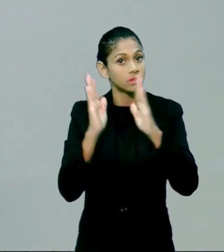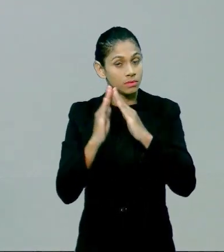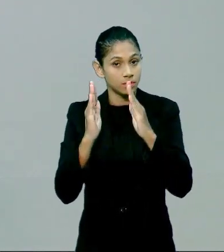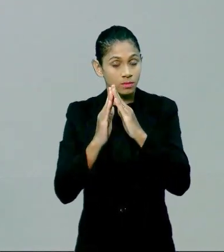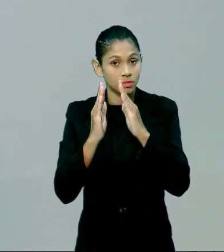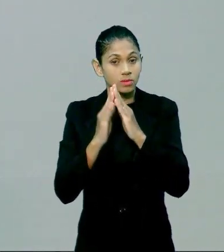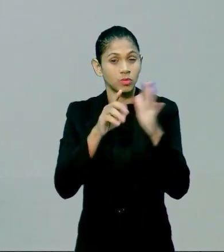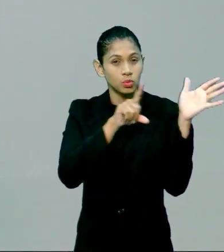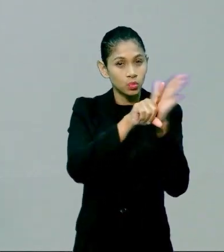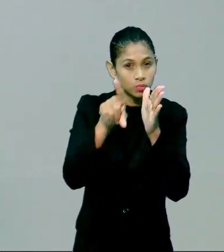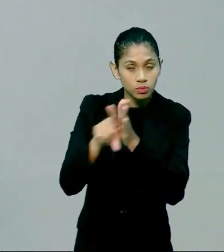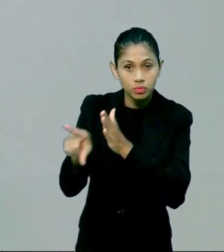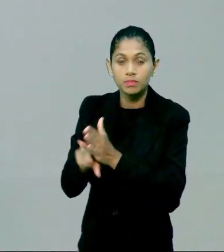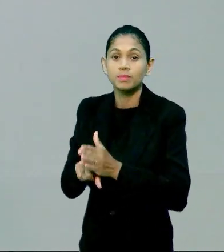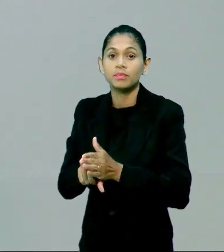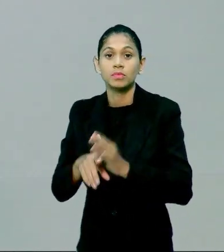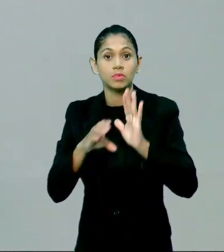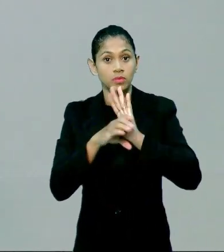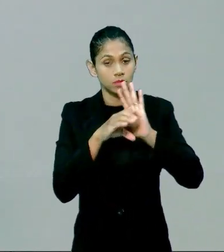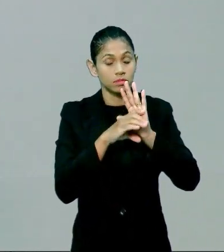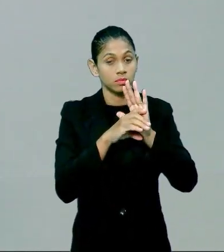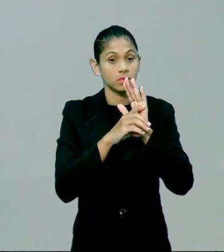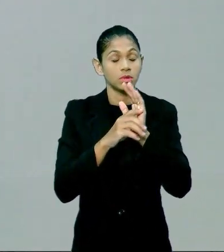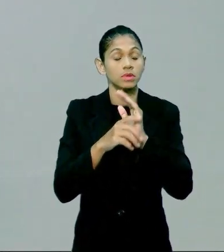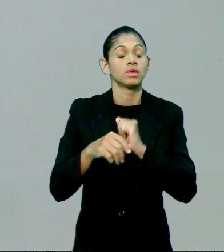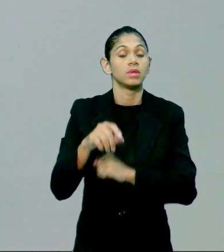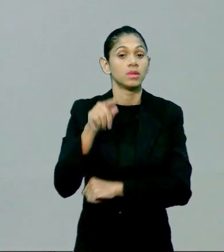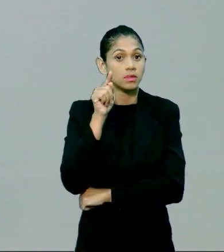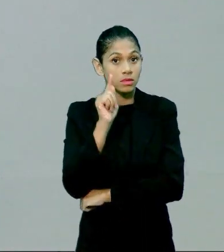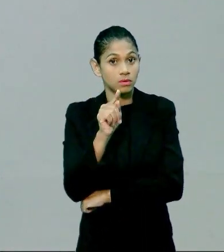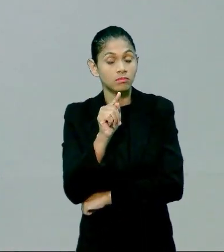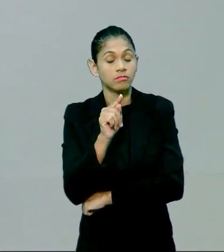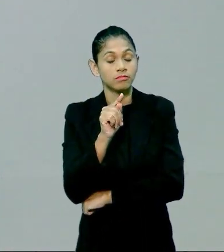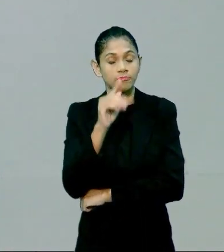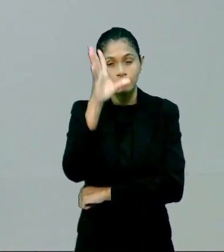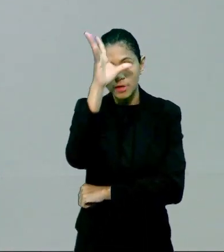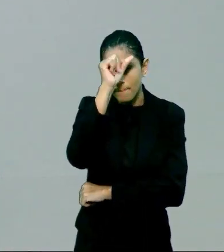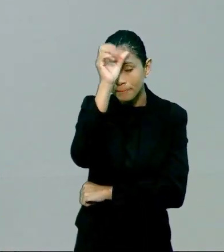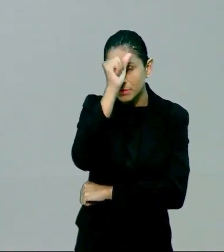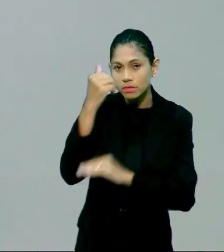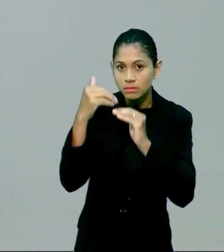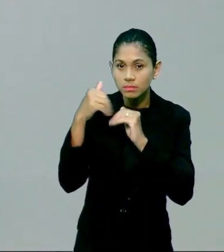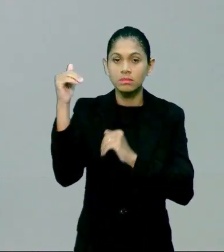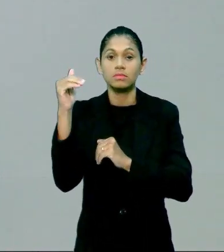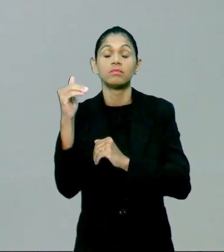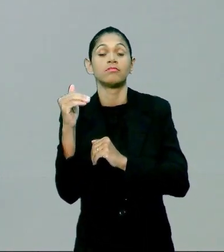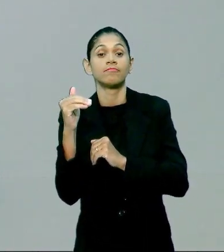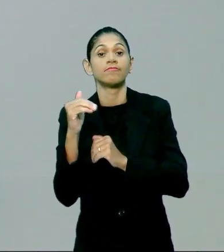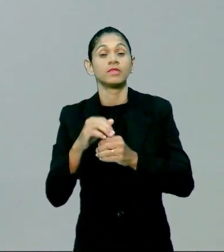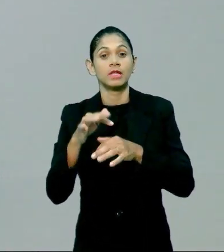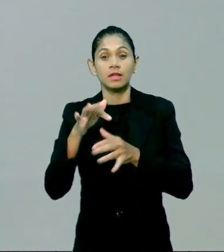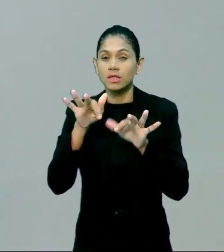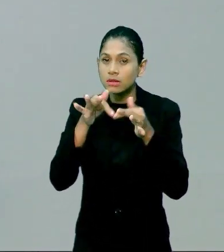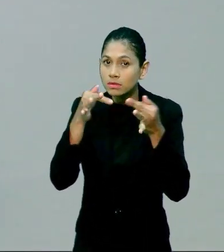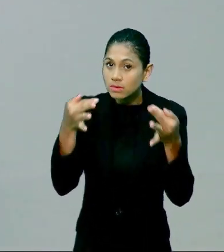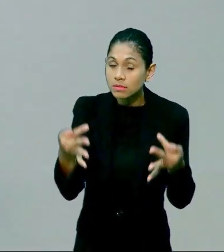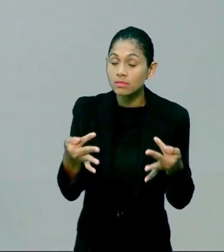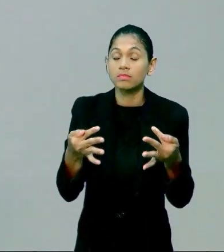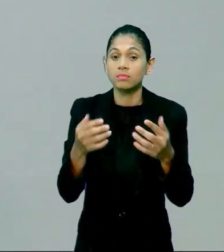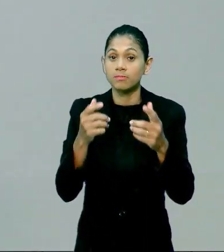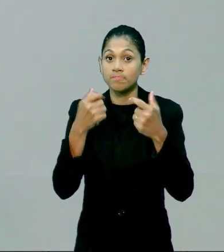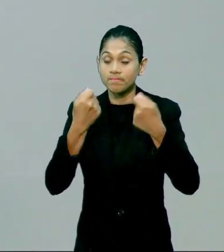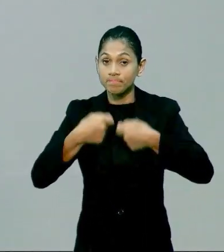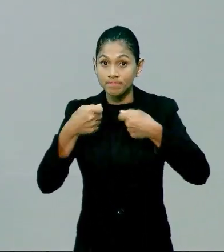bastante atividades e conteúdos para que você tenha uma familiaridade com esse conteúdo. Apesar de ser simples,